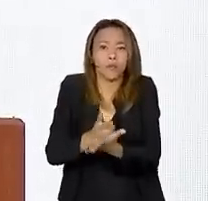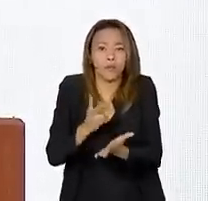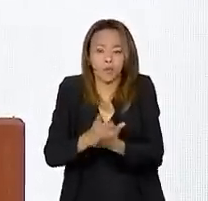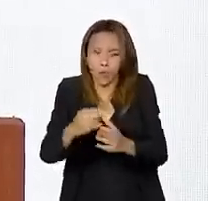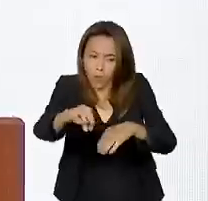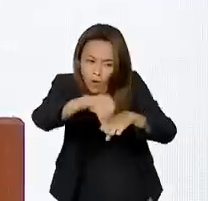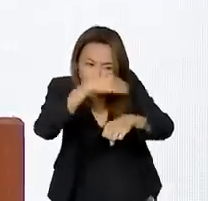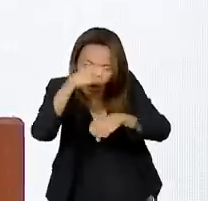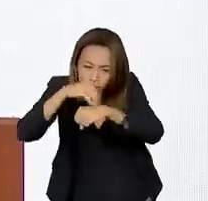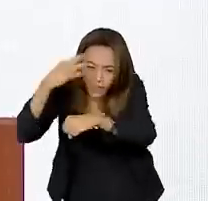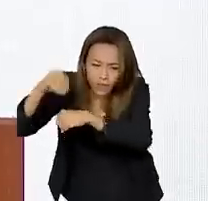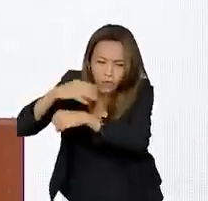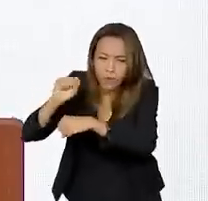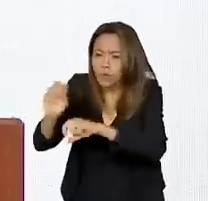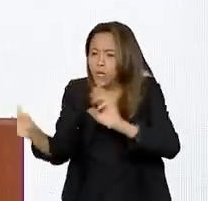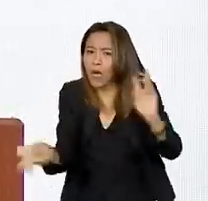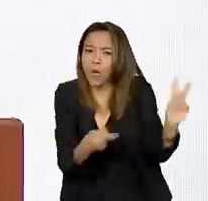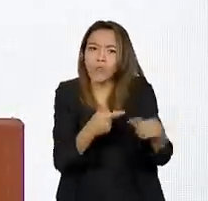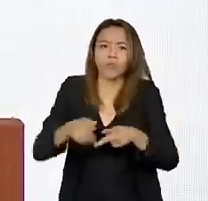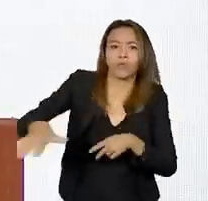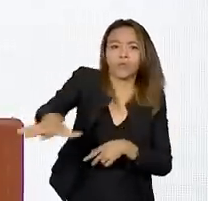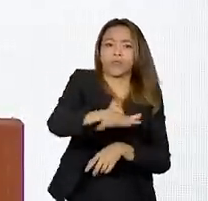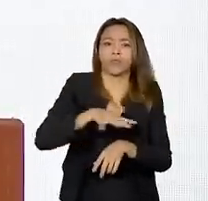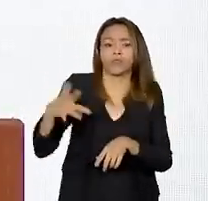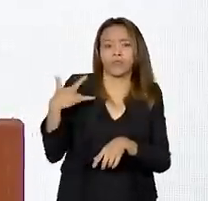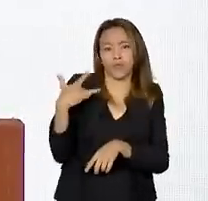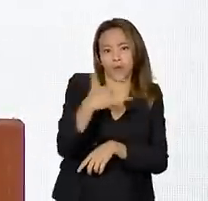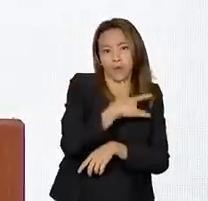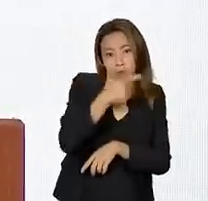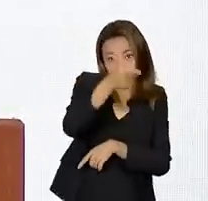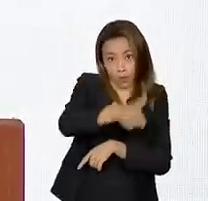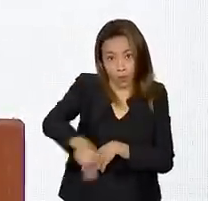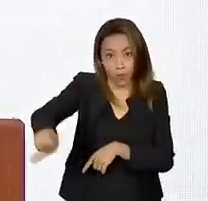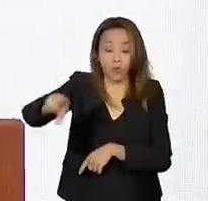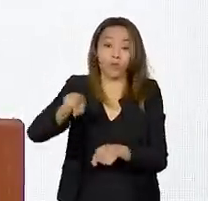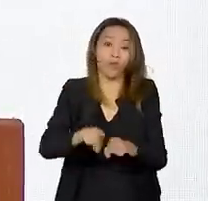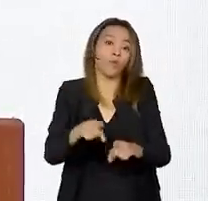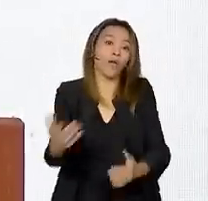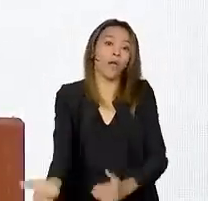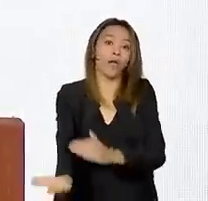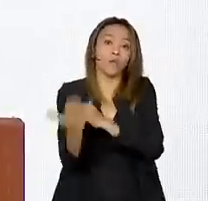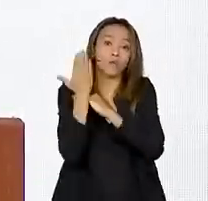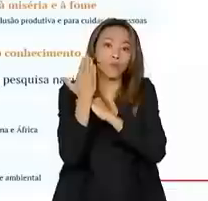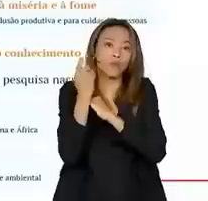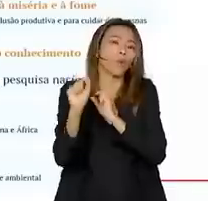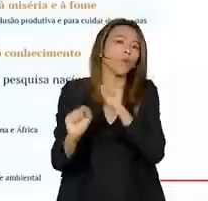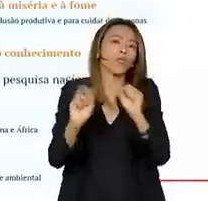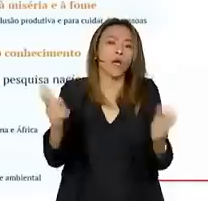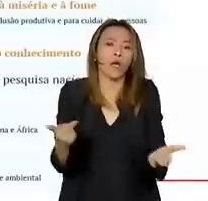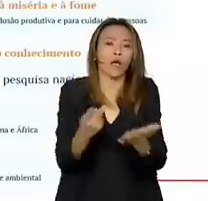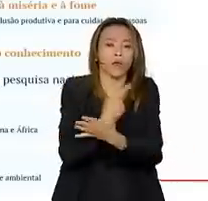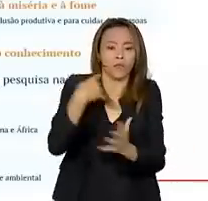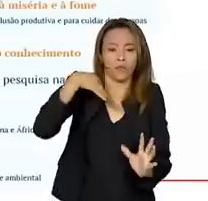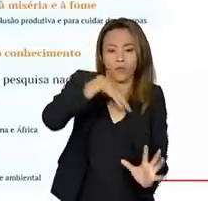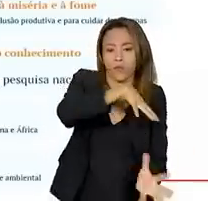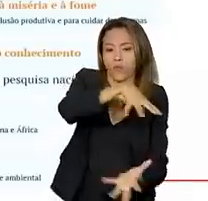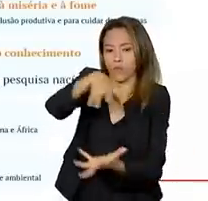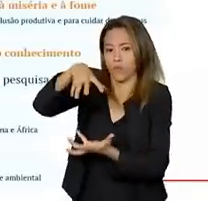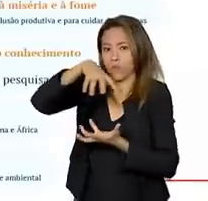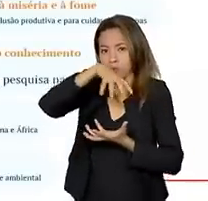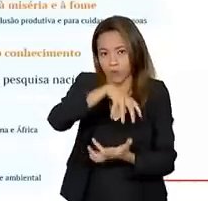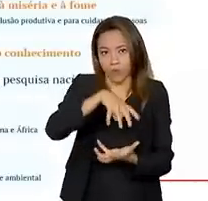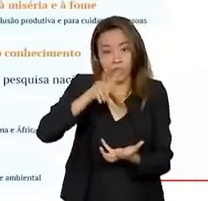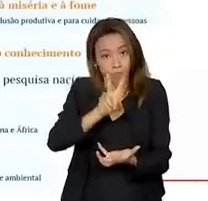de saúde. Vai nos ajudar também no âmbito da geopolítica mundial a uma maior